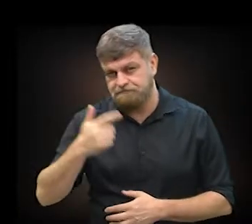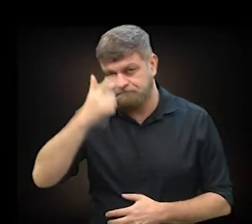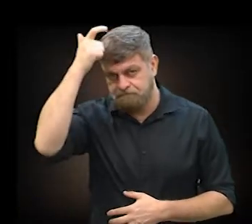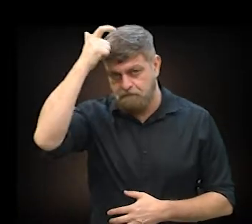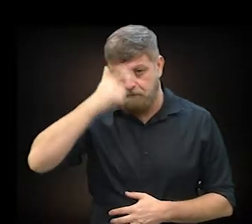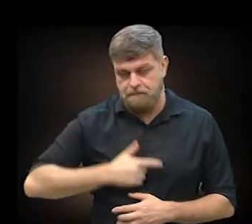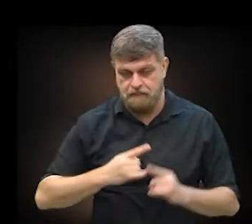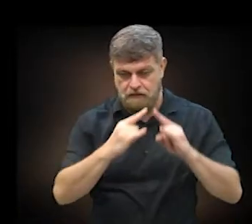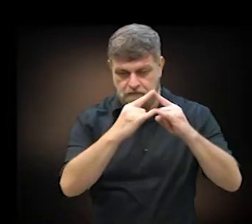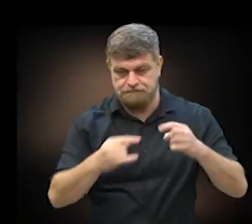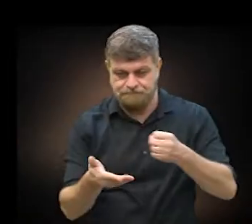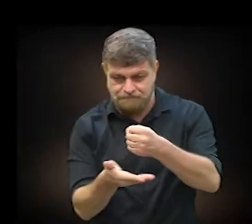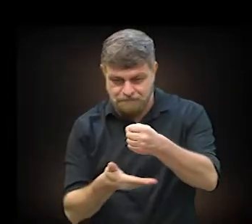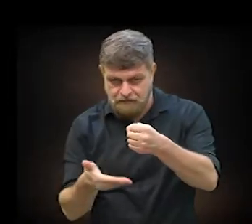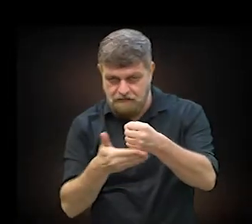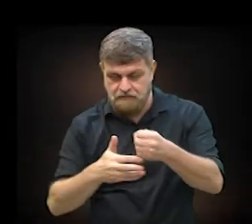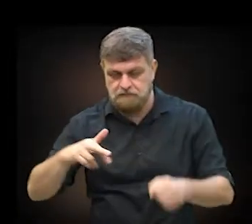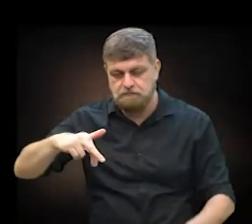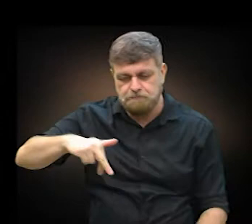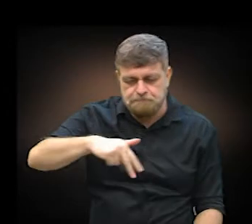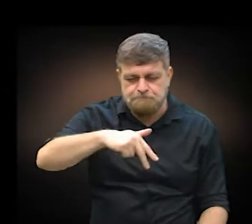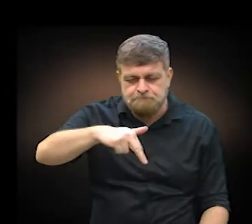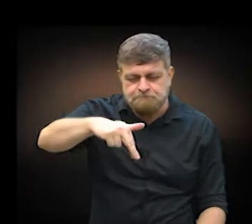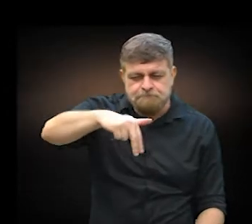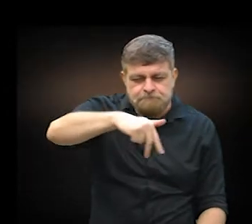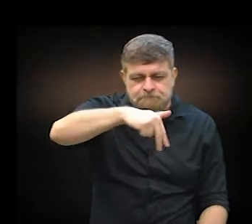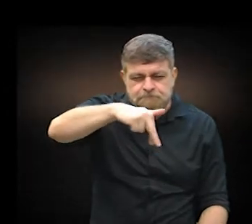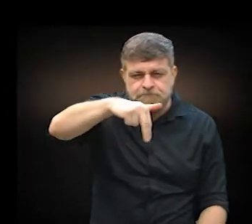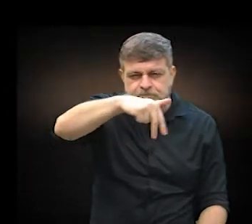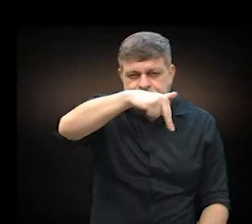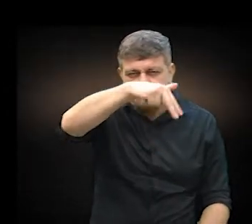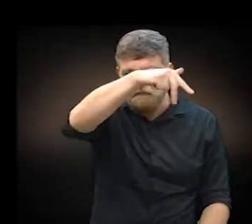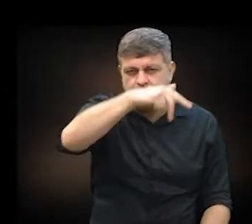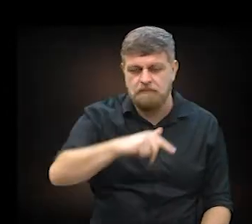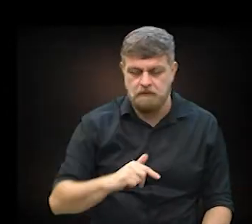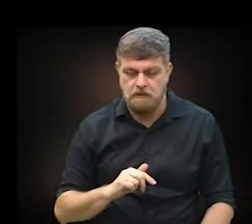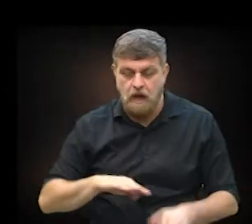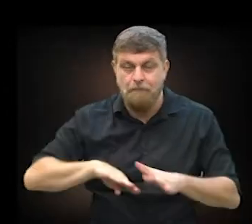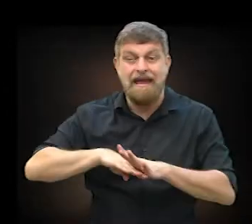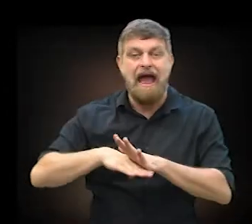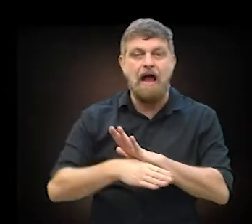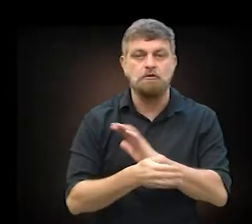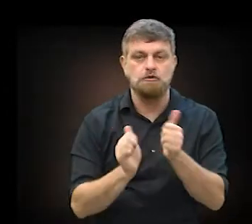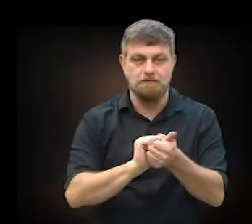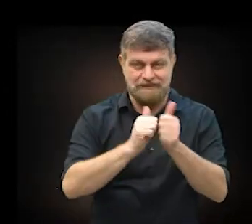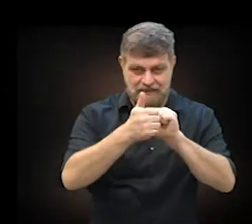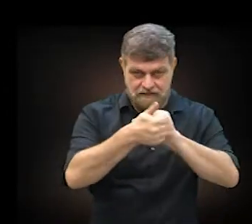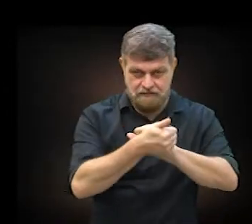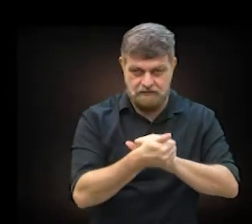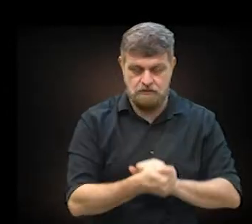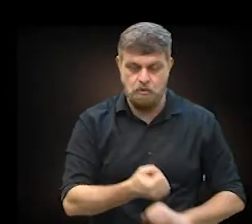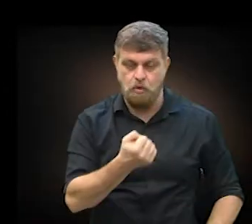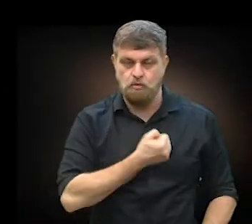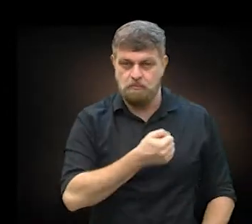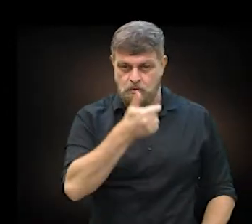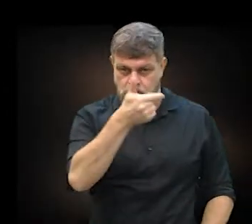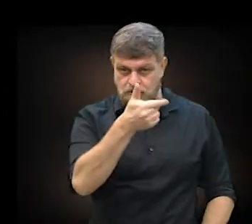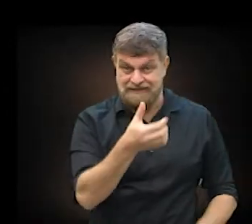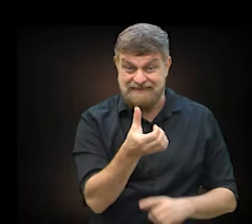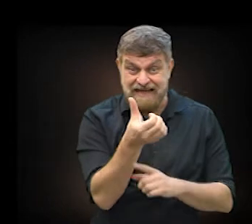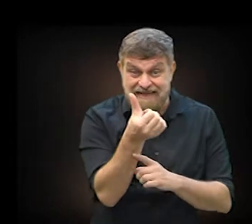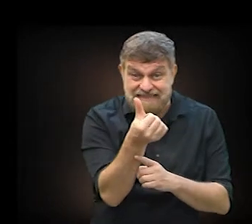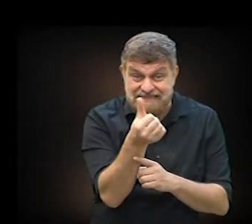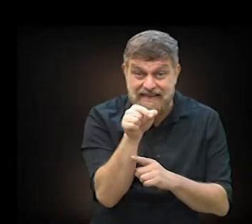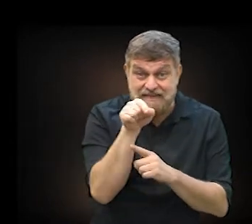Eu saindo do campo base, a gente já no último ciclo de aclimatação, indo ao campo 2, então indo até